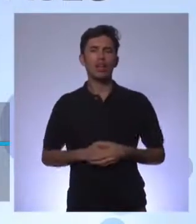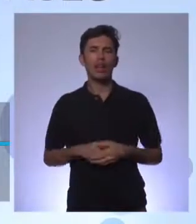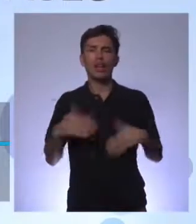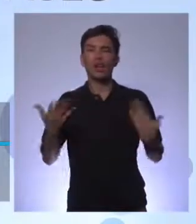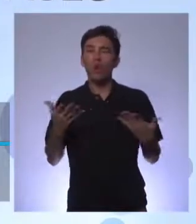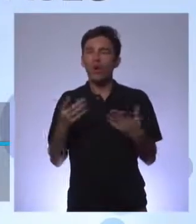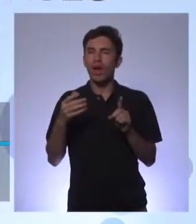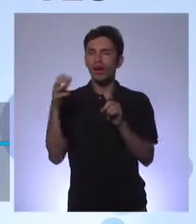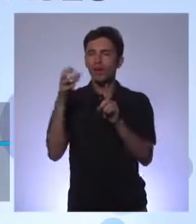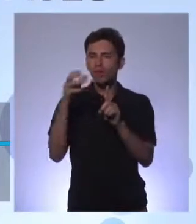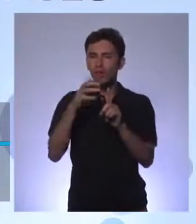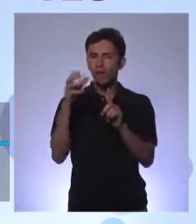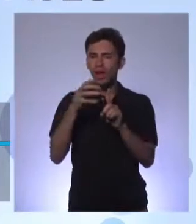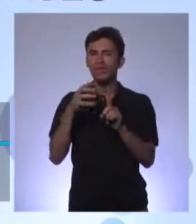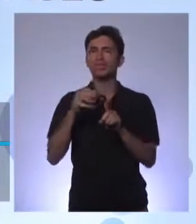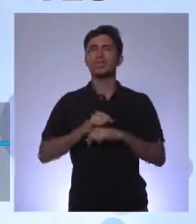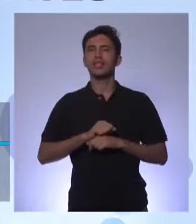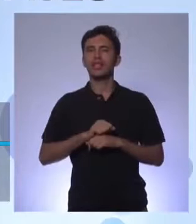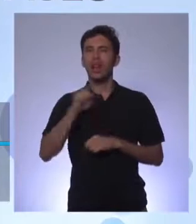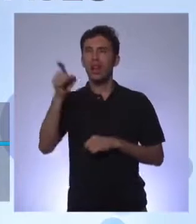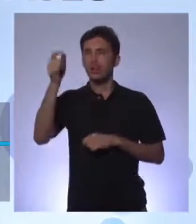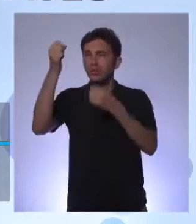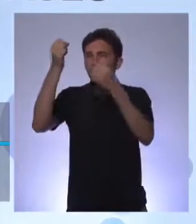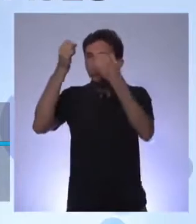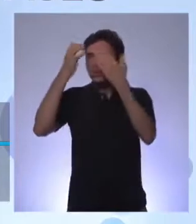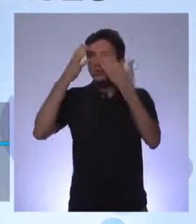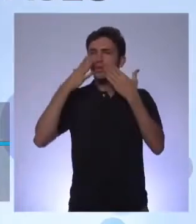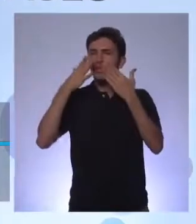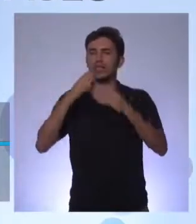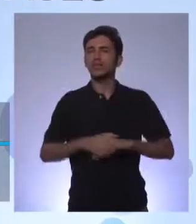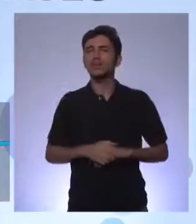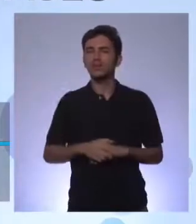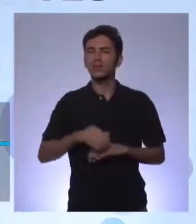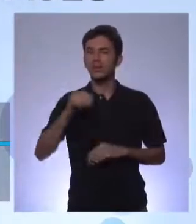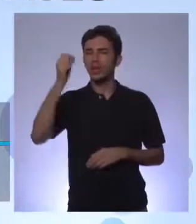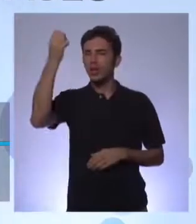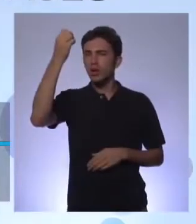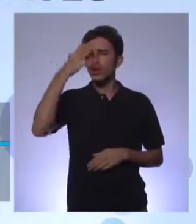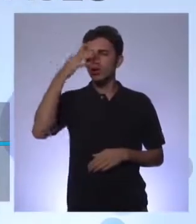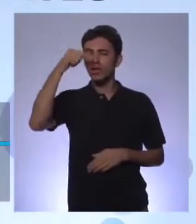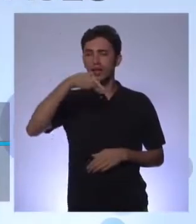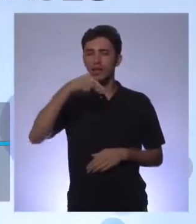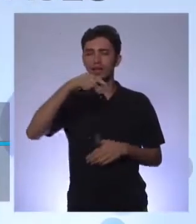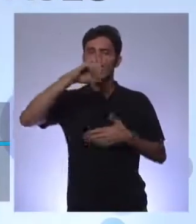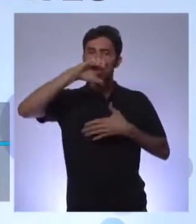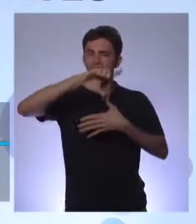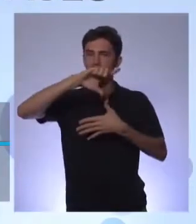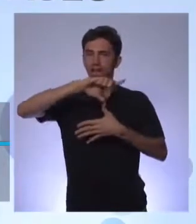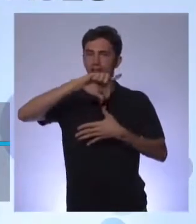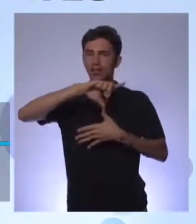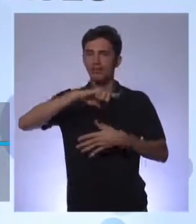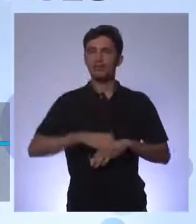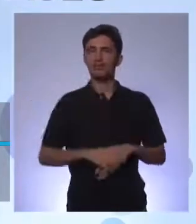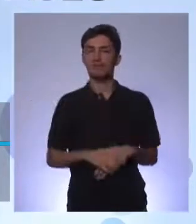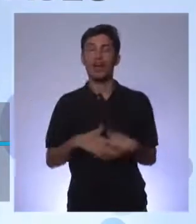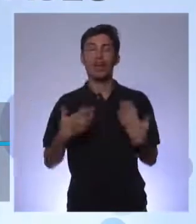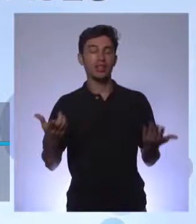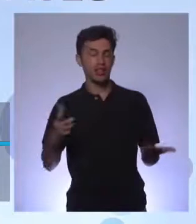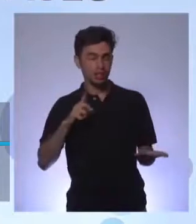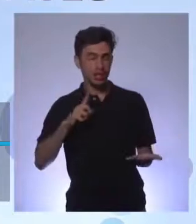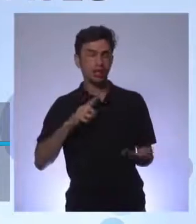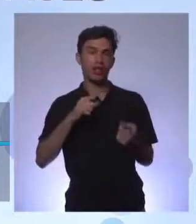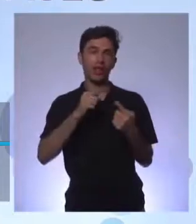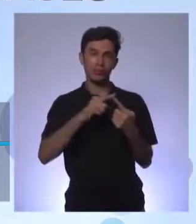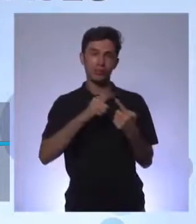foi a influência do iluminismo na América Latina. Nós vamos ter a